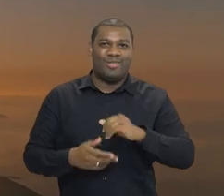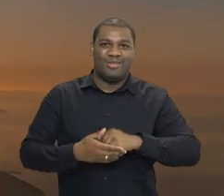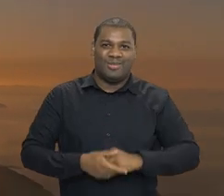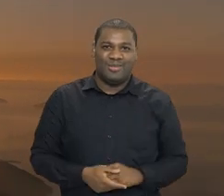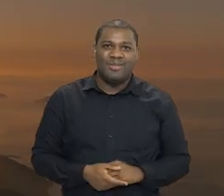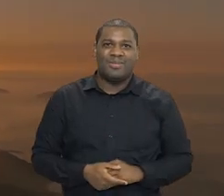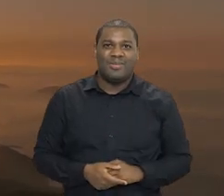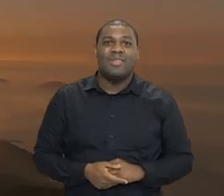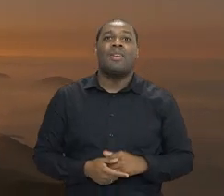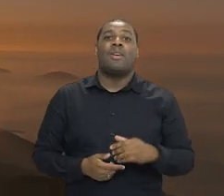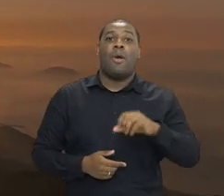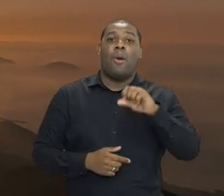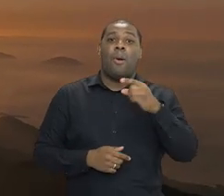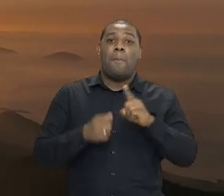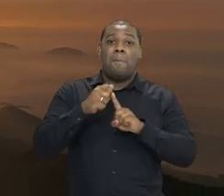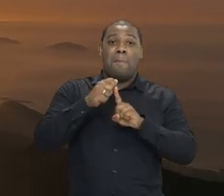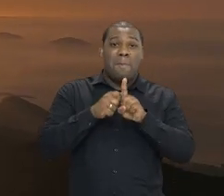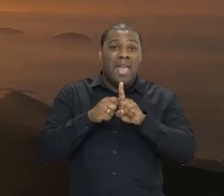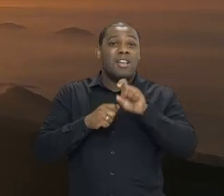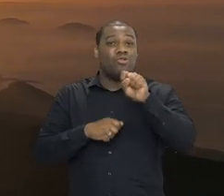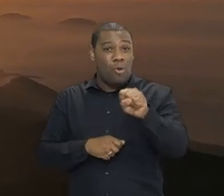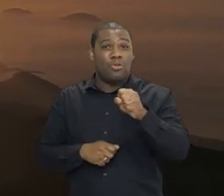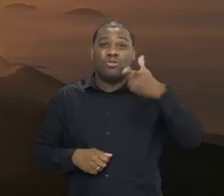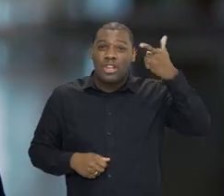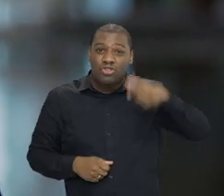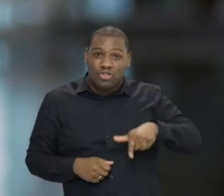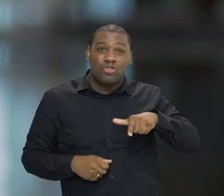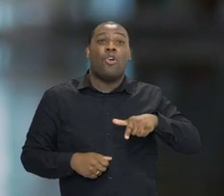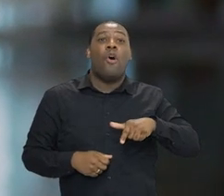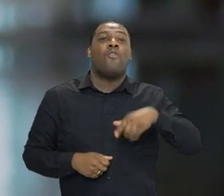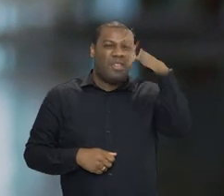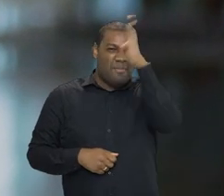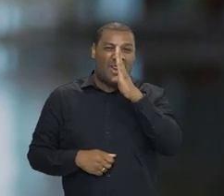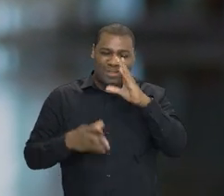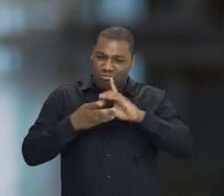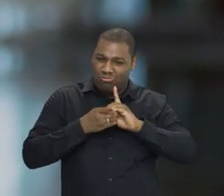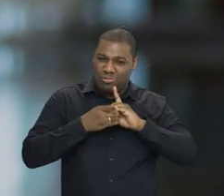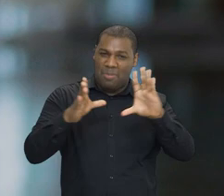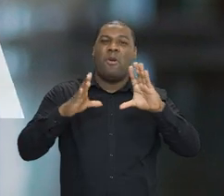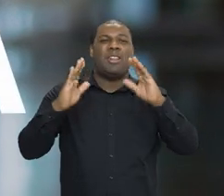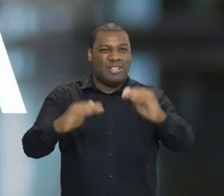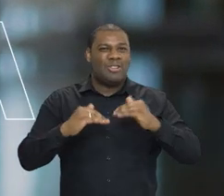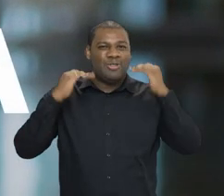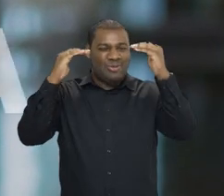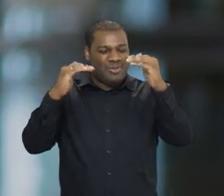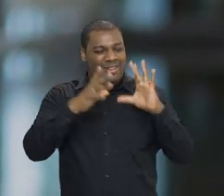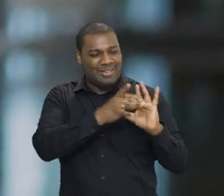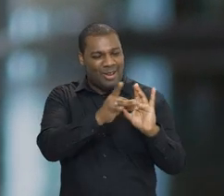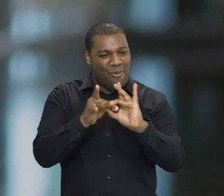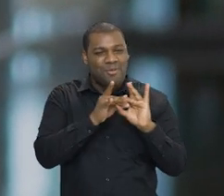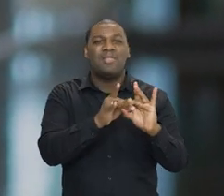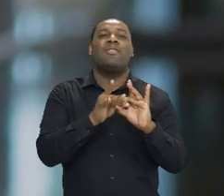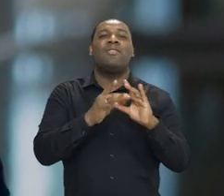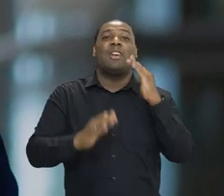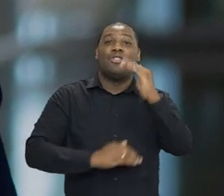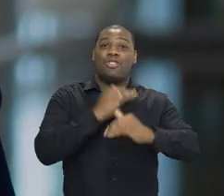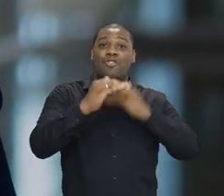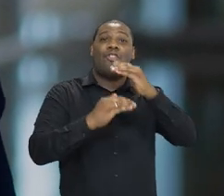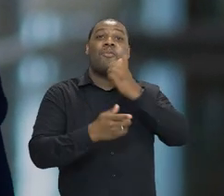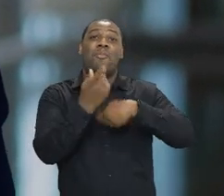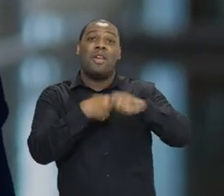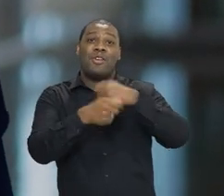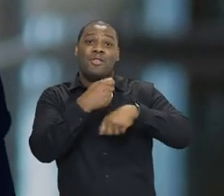único extraordinário povo. Em apenas 8 meses, recolocamos o Brasil no rumo da democracia, da soberania e da